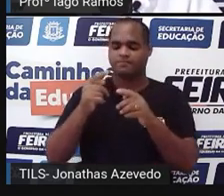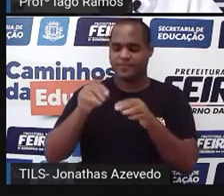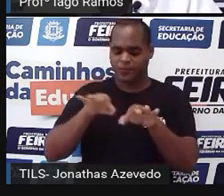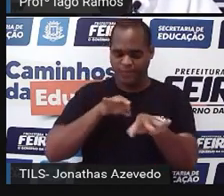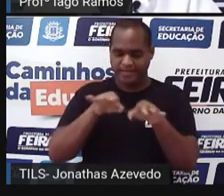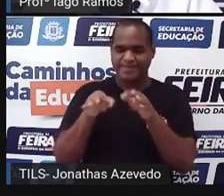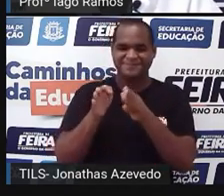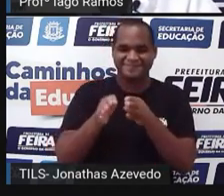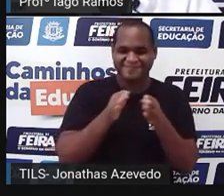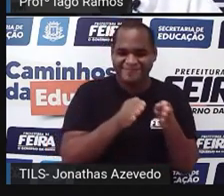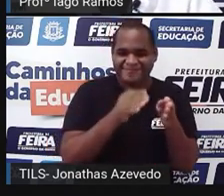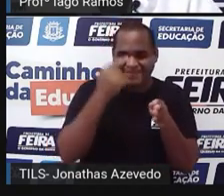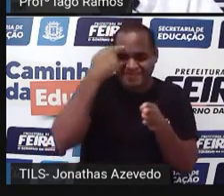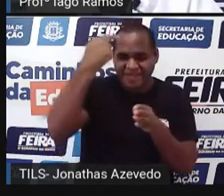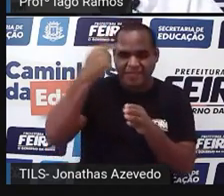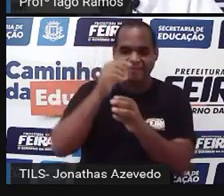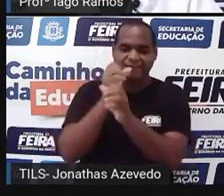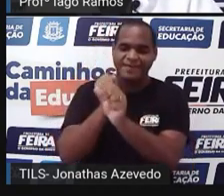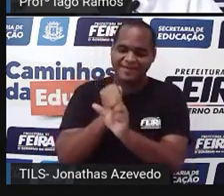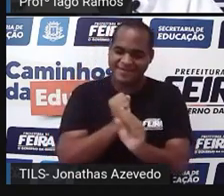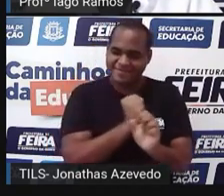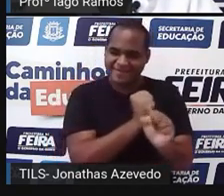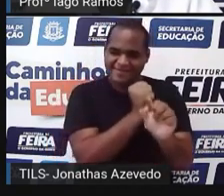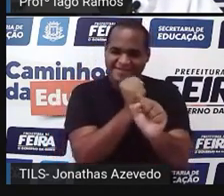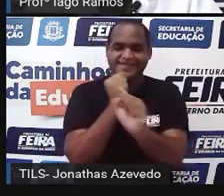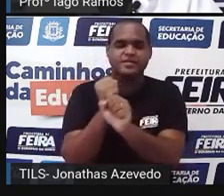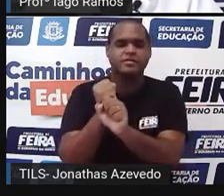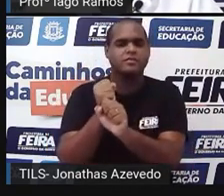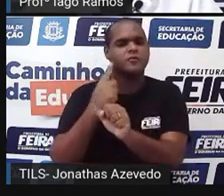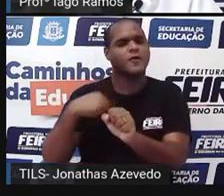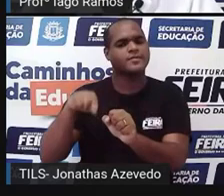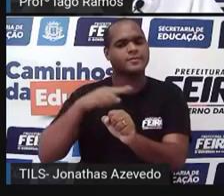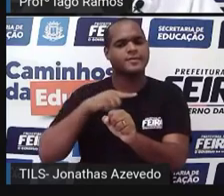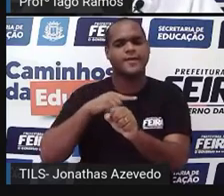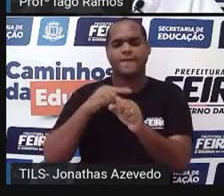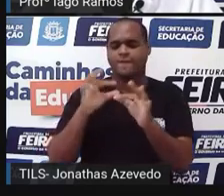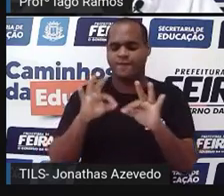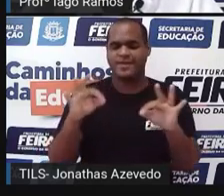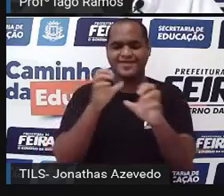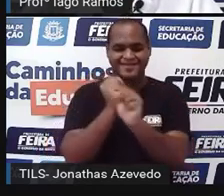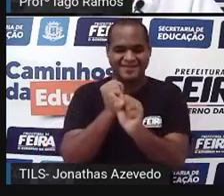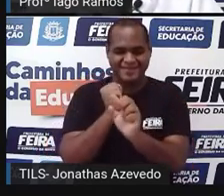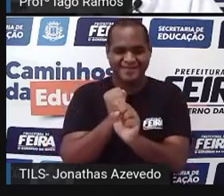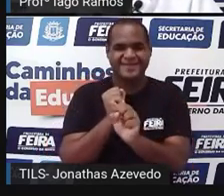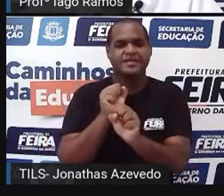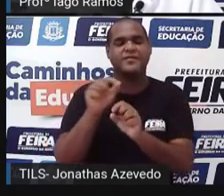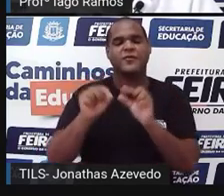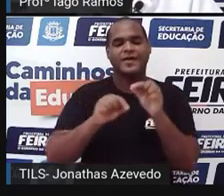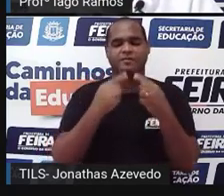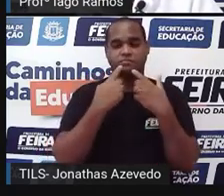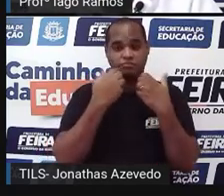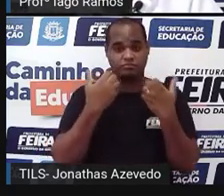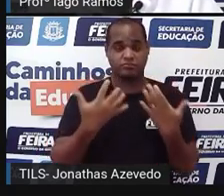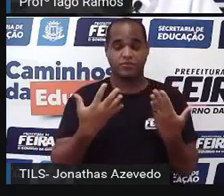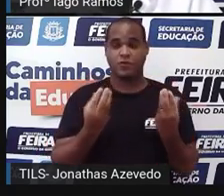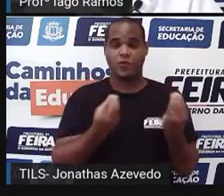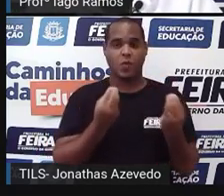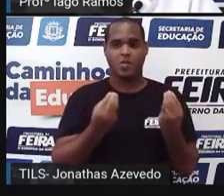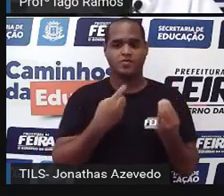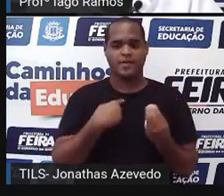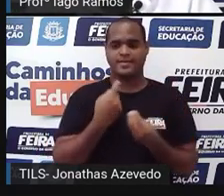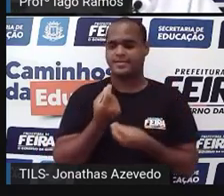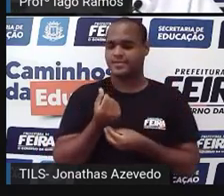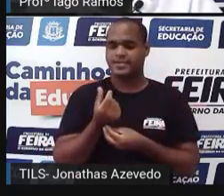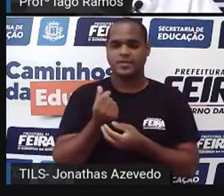Organização das Finanças se a gente está falando de finança a gente tá falando né do de como a gente